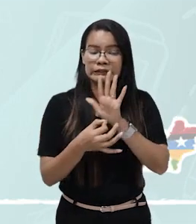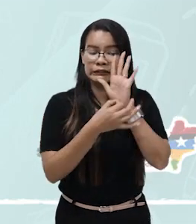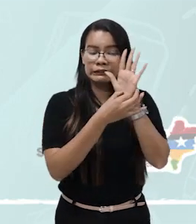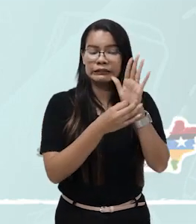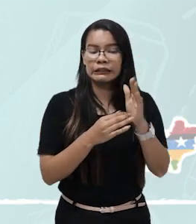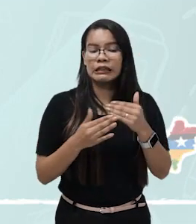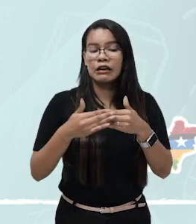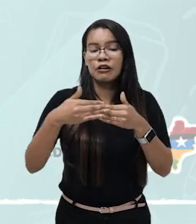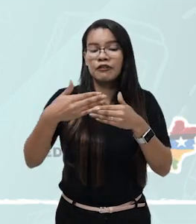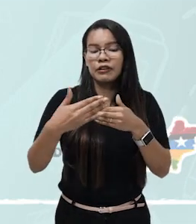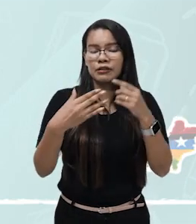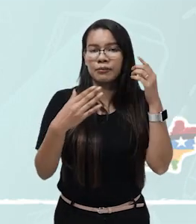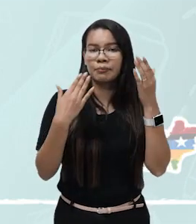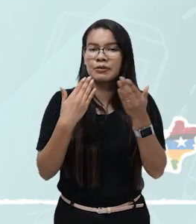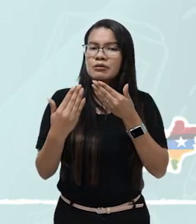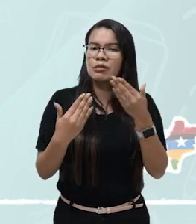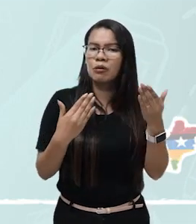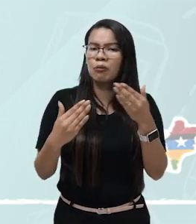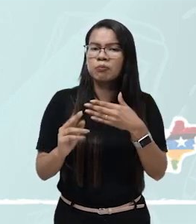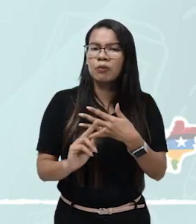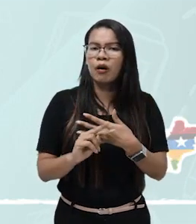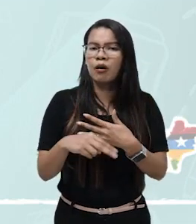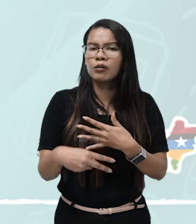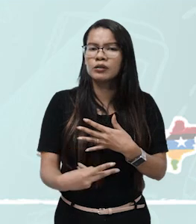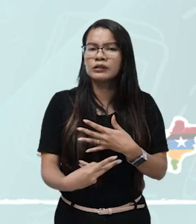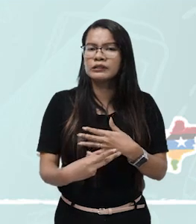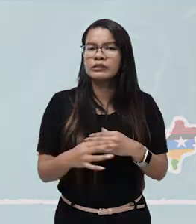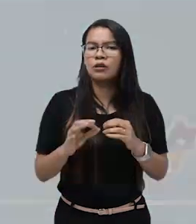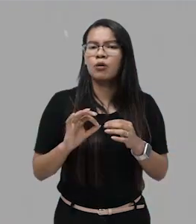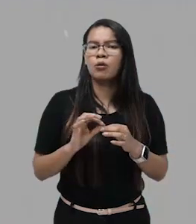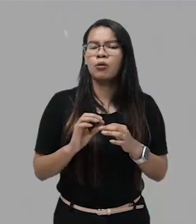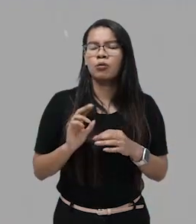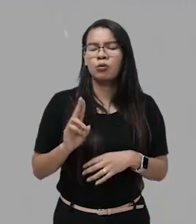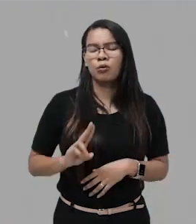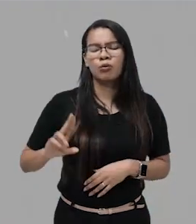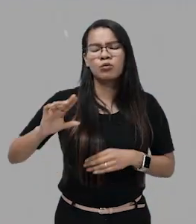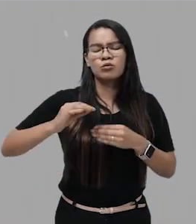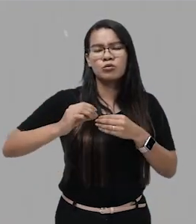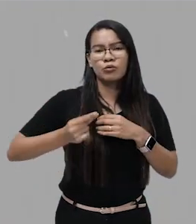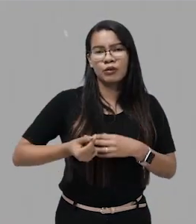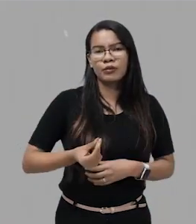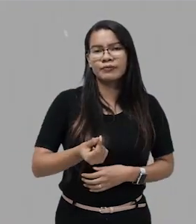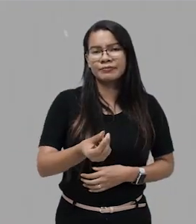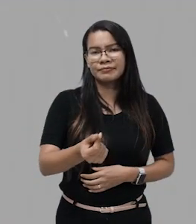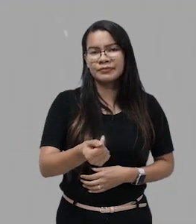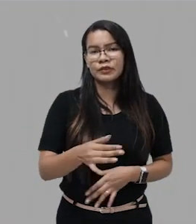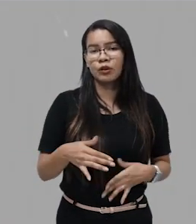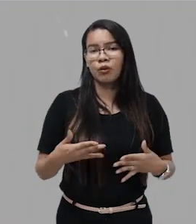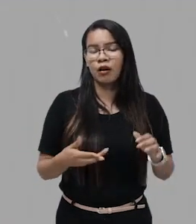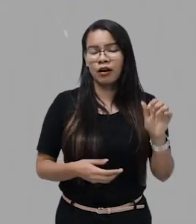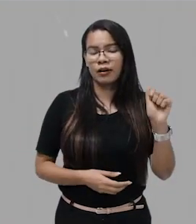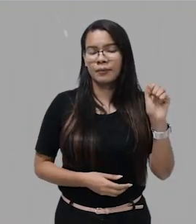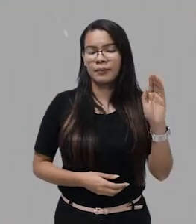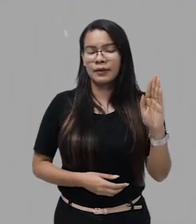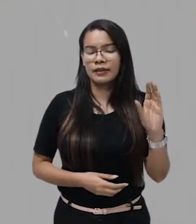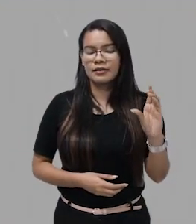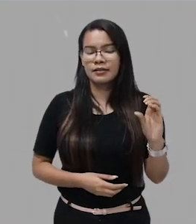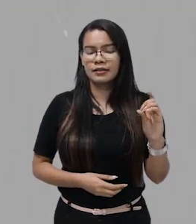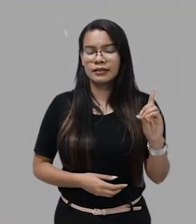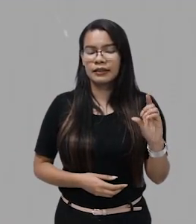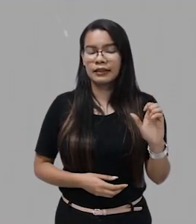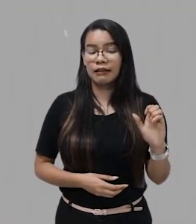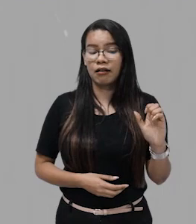uso excessivo, doses elevadas ou tempo prolongado de esteroides anabolizantes androgênicos. A